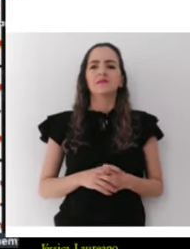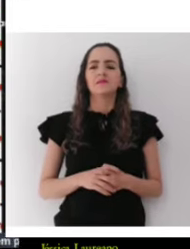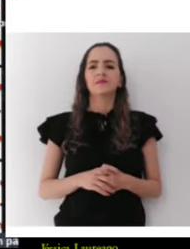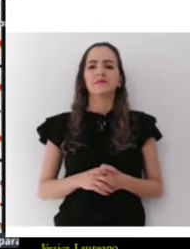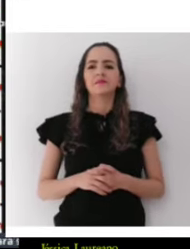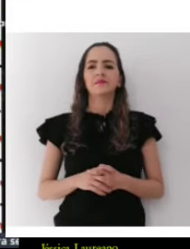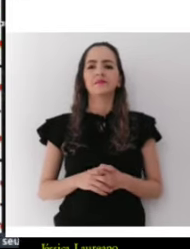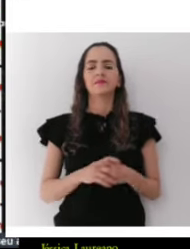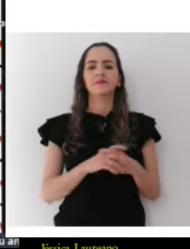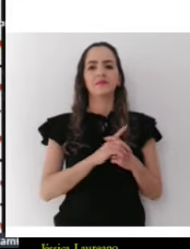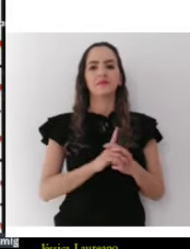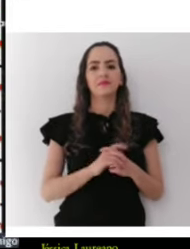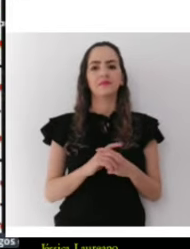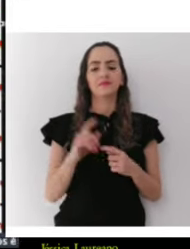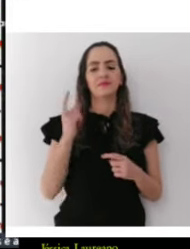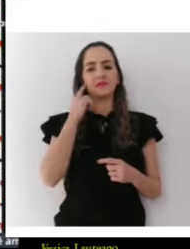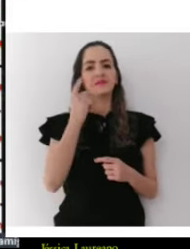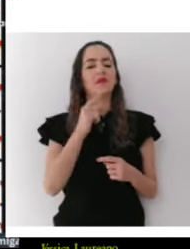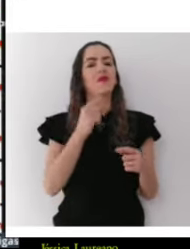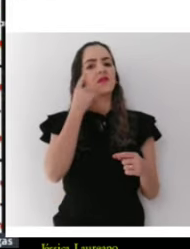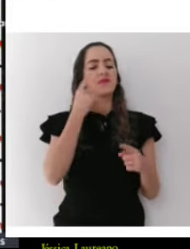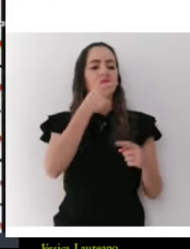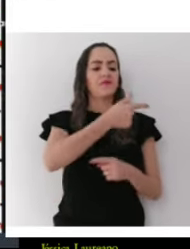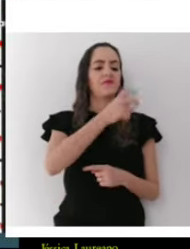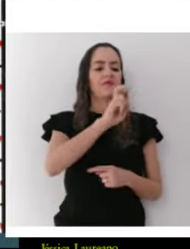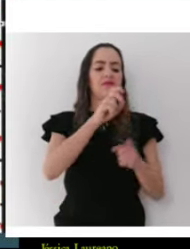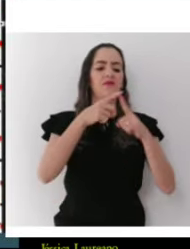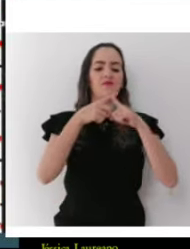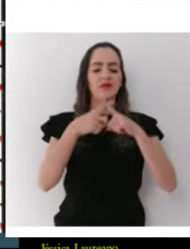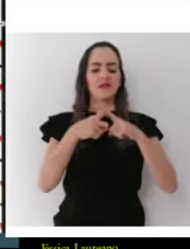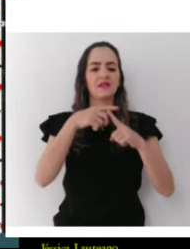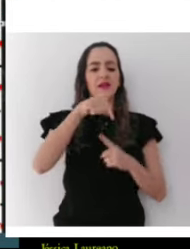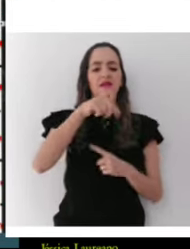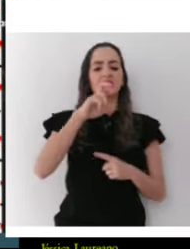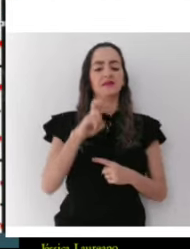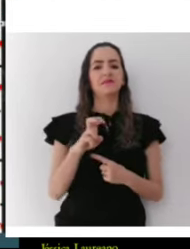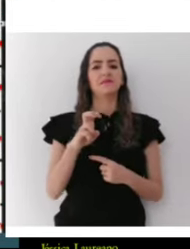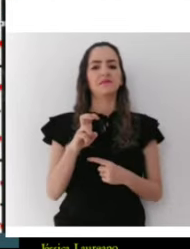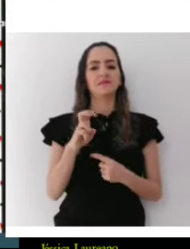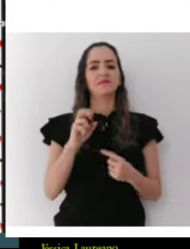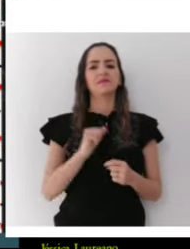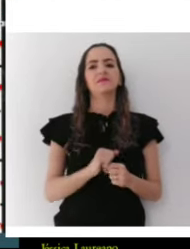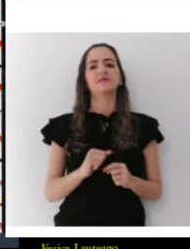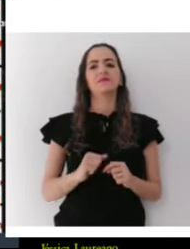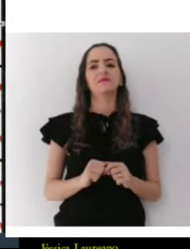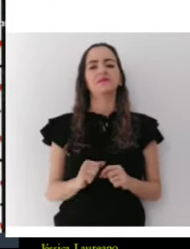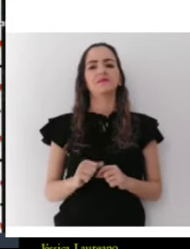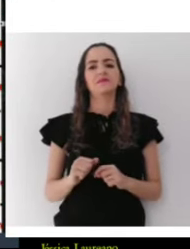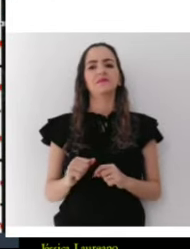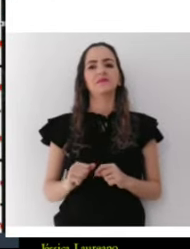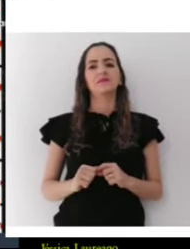vezes de 75. Aí 25 vezes de 75 vai dar